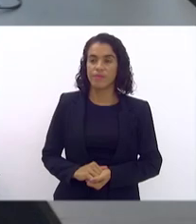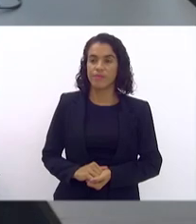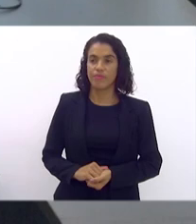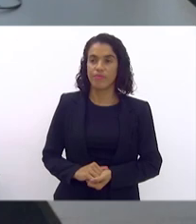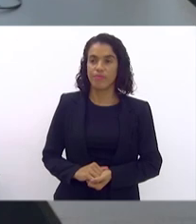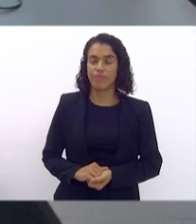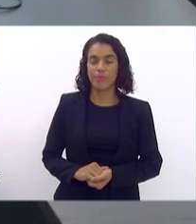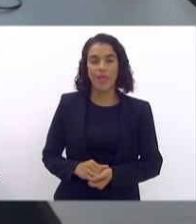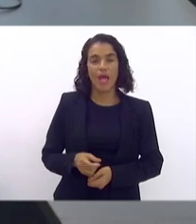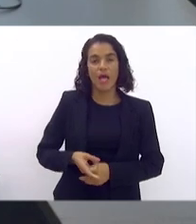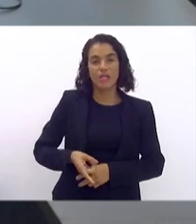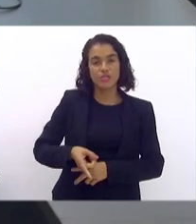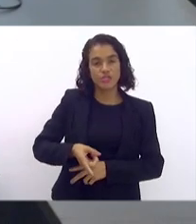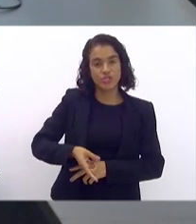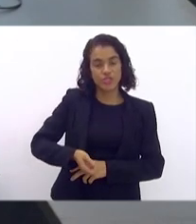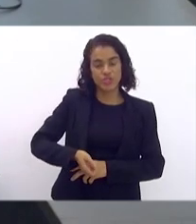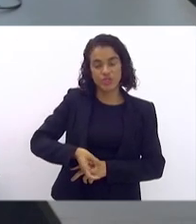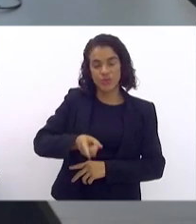às